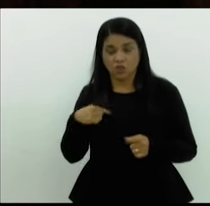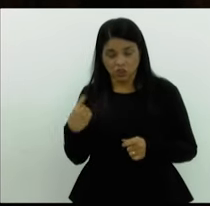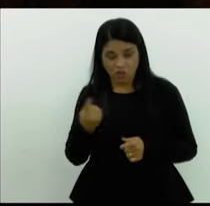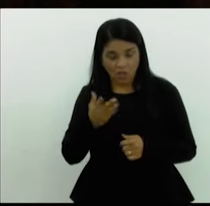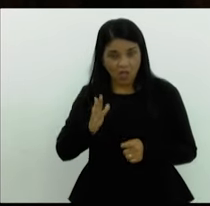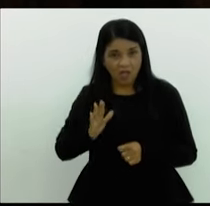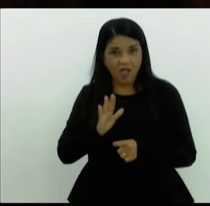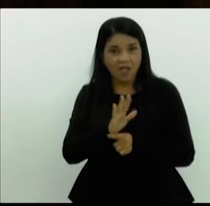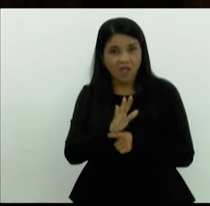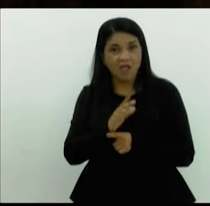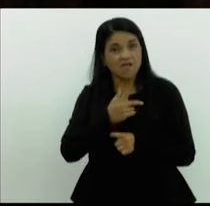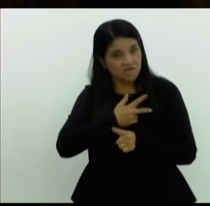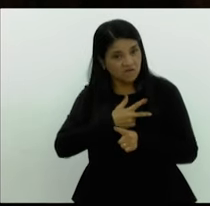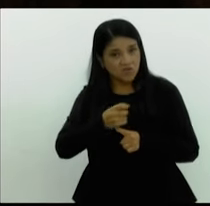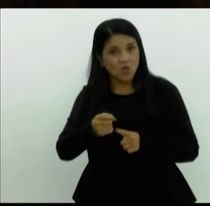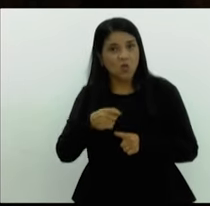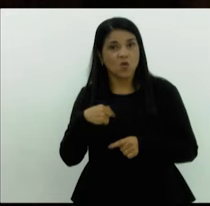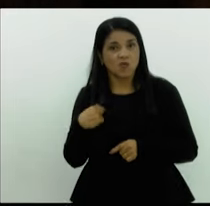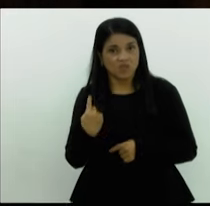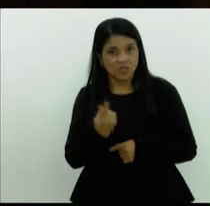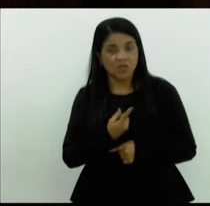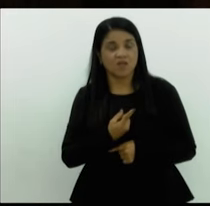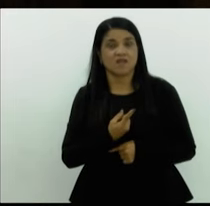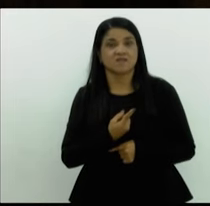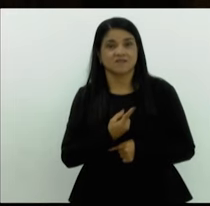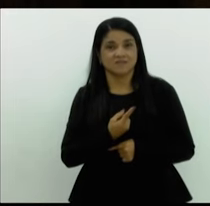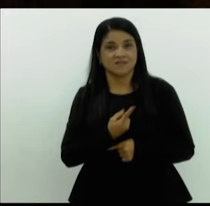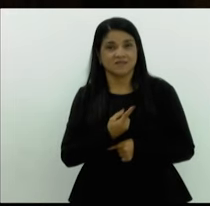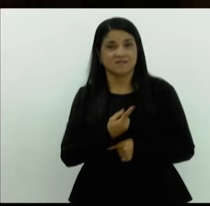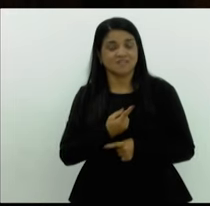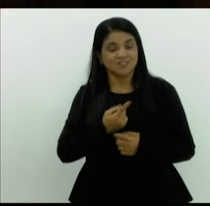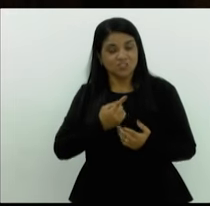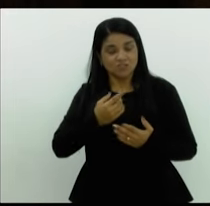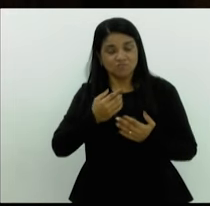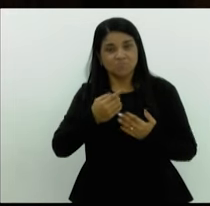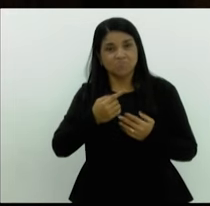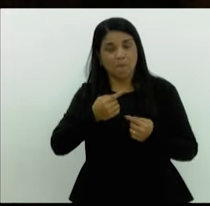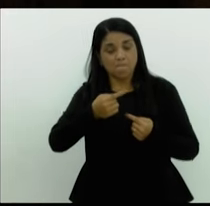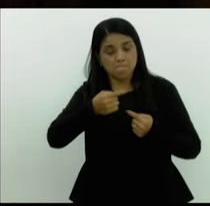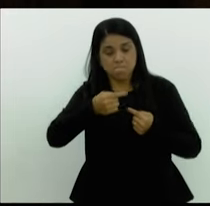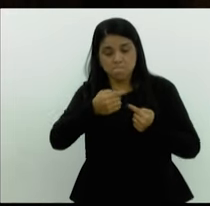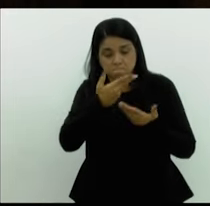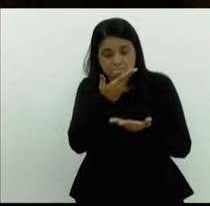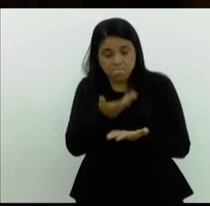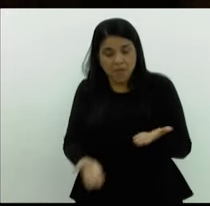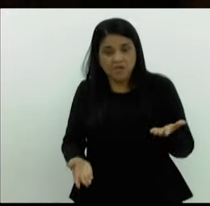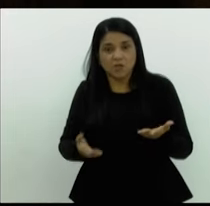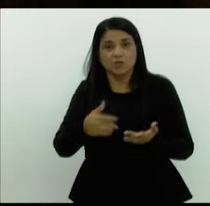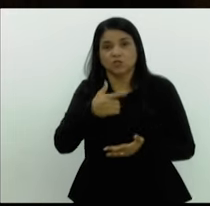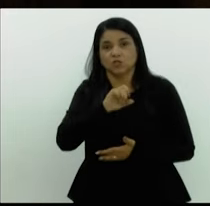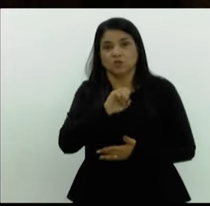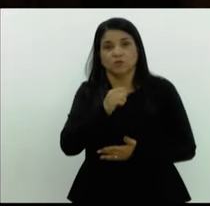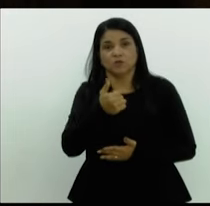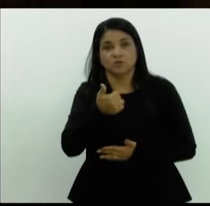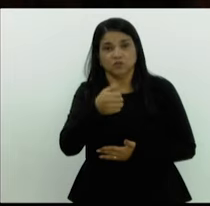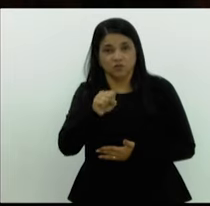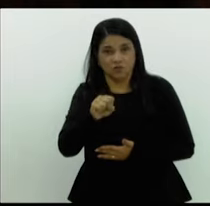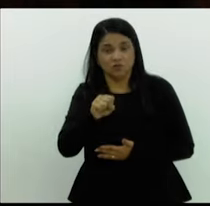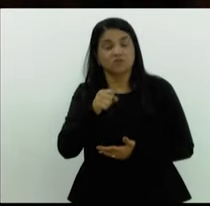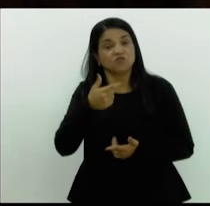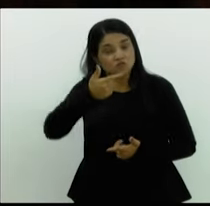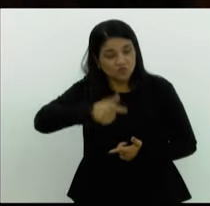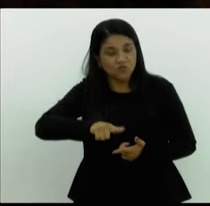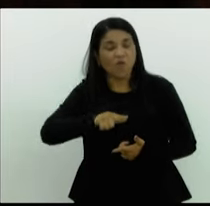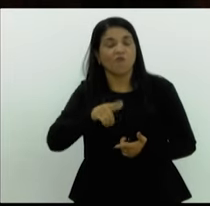contra o prefeito Eduardo Paes. Nós o nocauteamos nas urnas em 2018. E vai acontecer novamente, porque